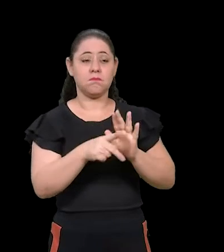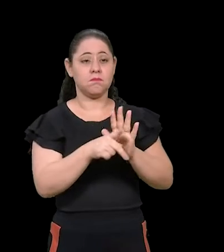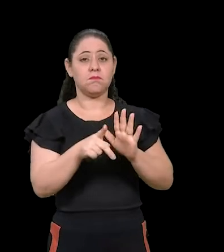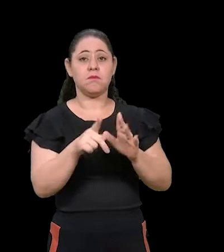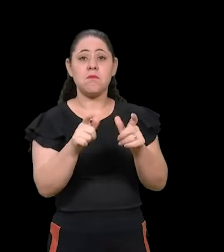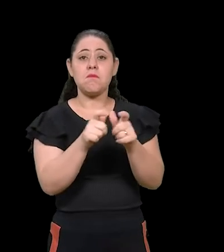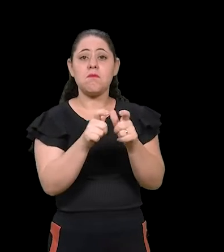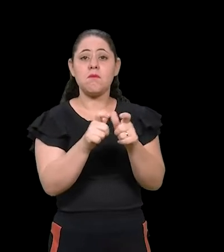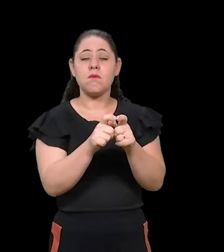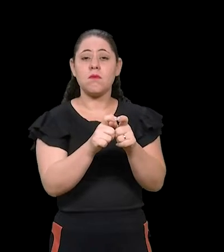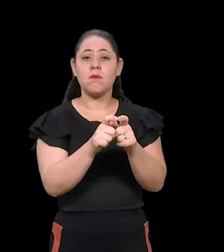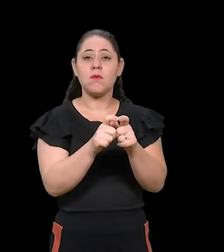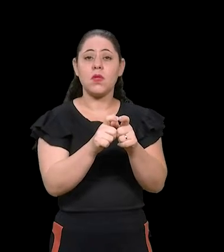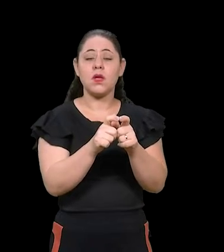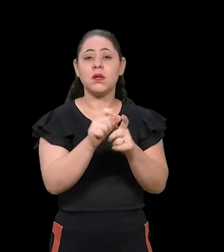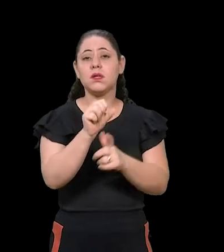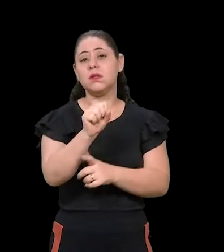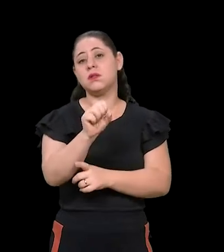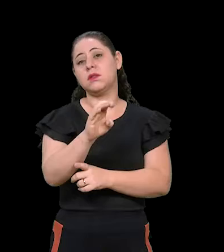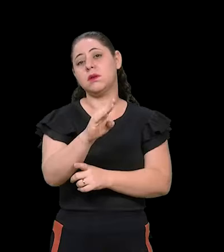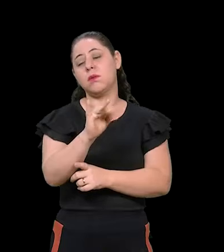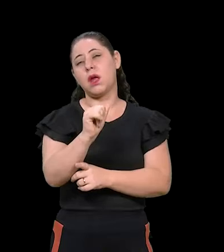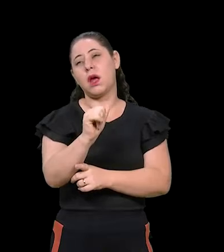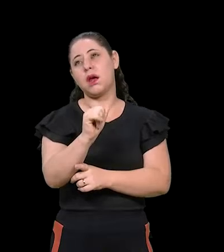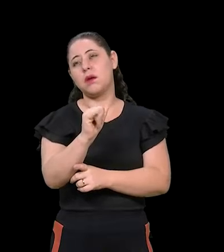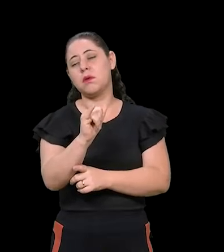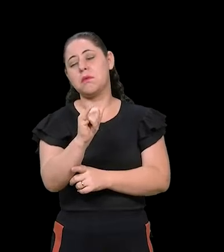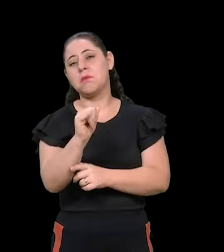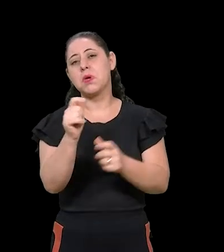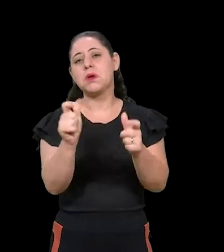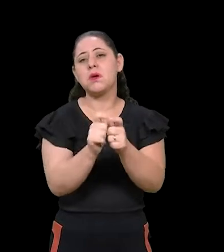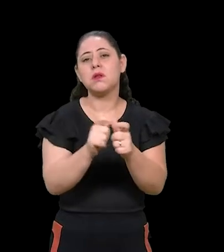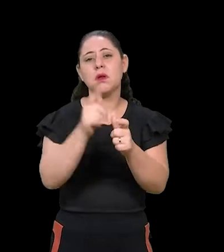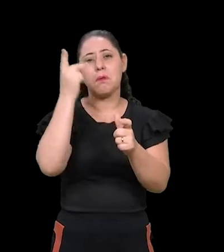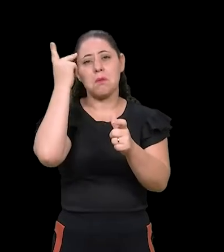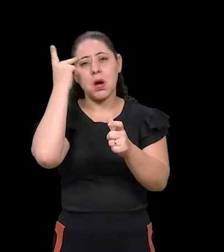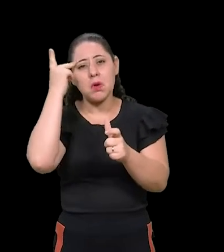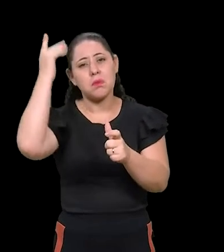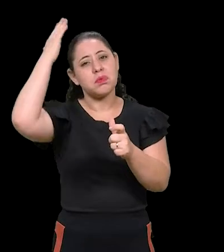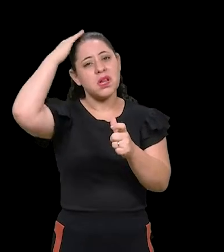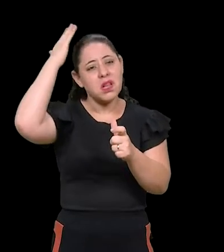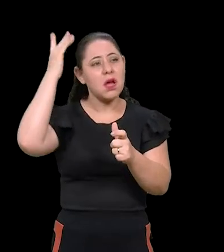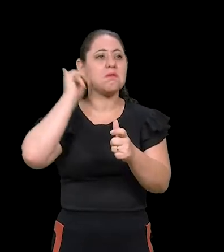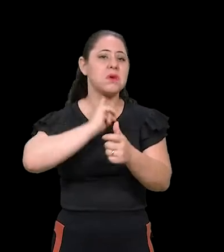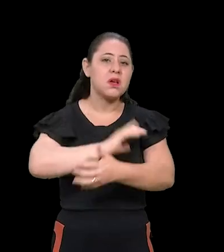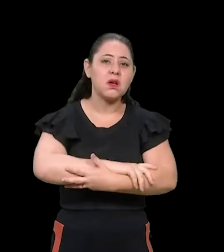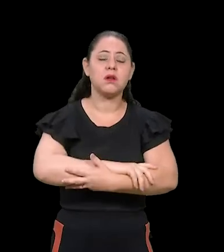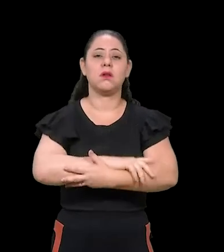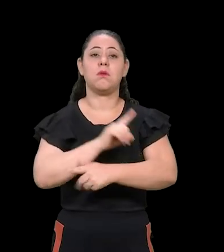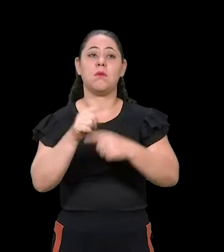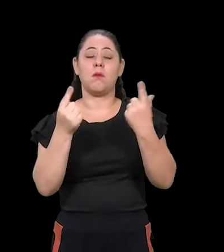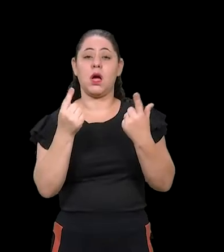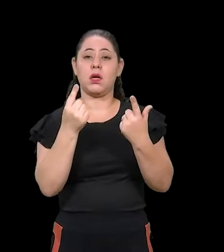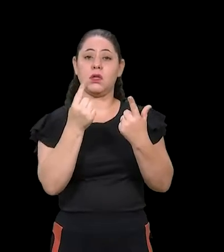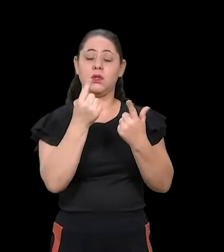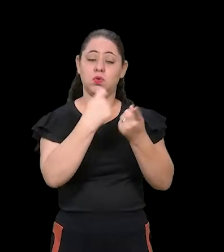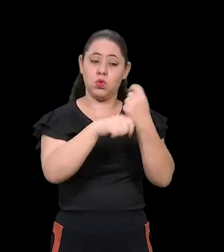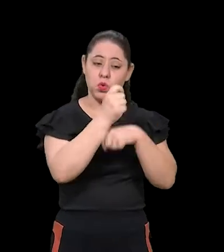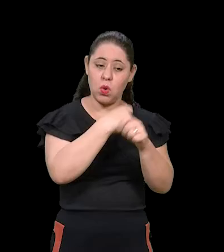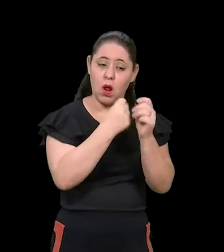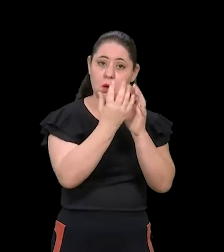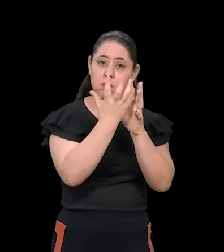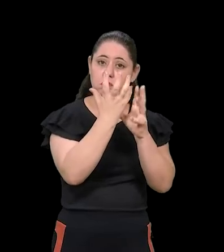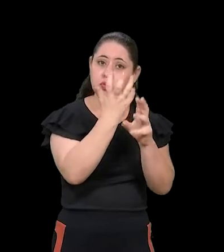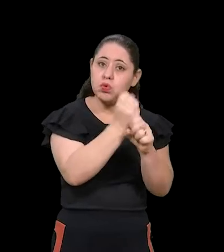esse resultado de um Sebrae pequeno, porque nós somos um Sebrae pequeno, perto de São Paulo, Paraná, Minas. Mas se você olhar a questão da